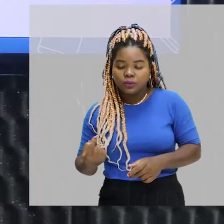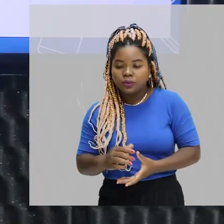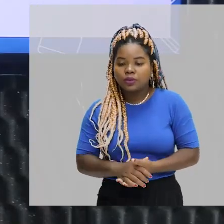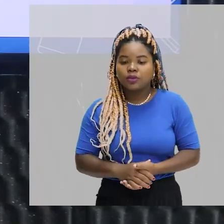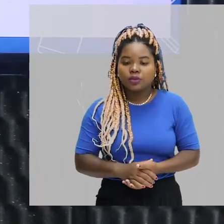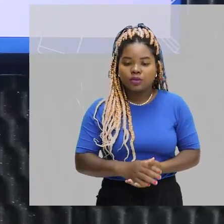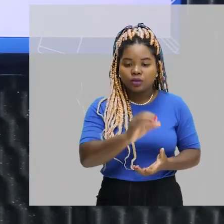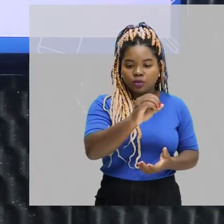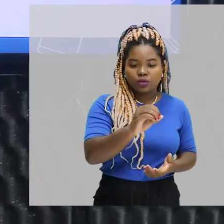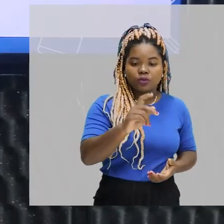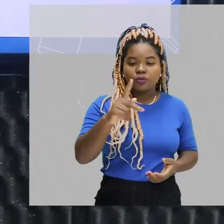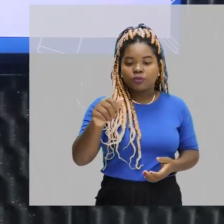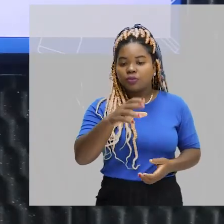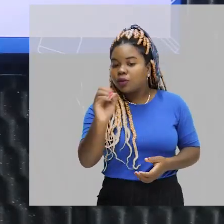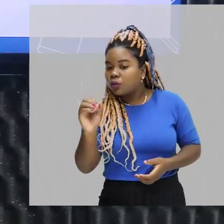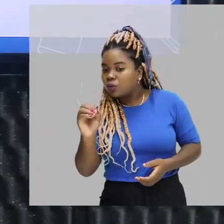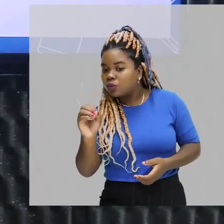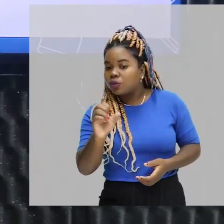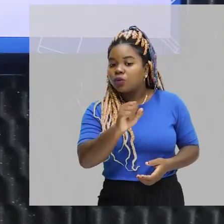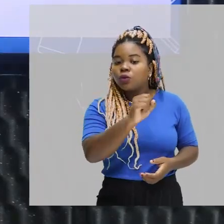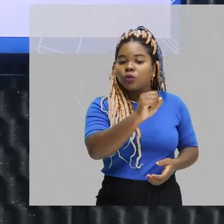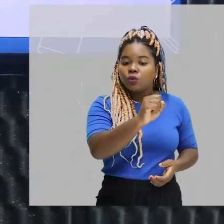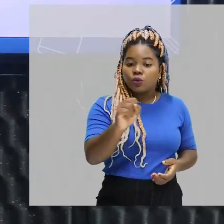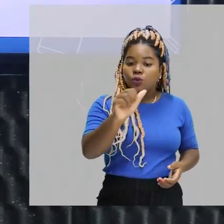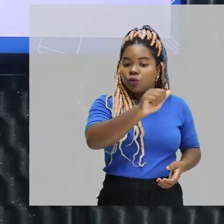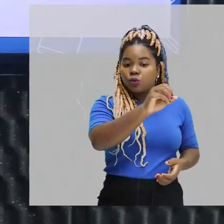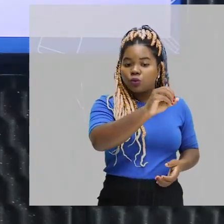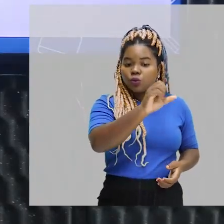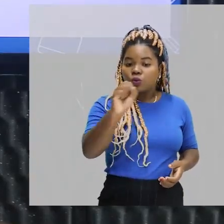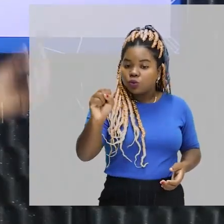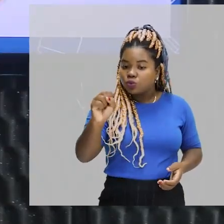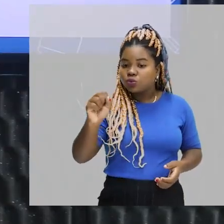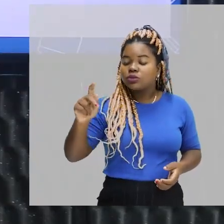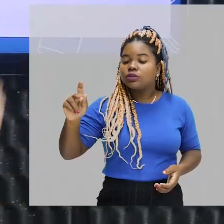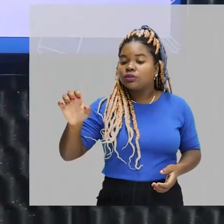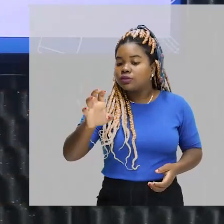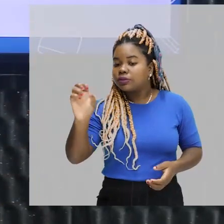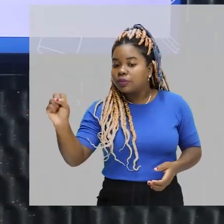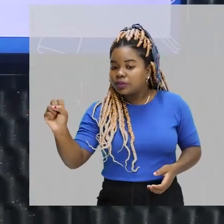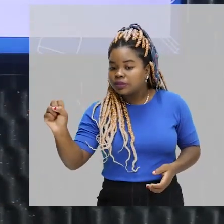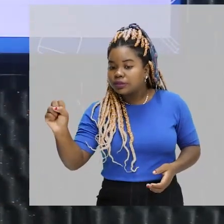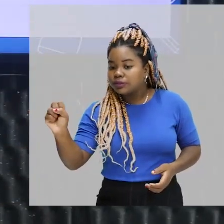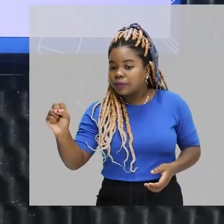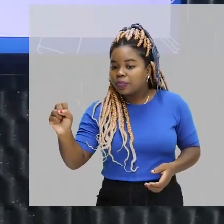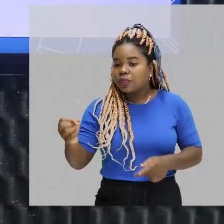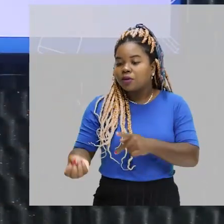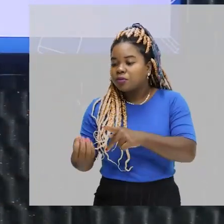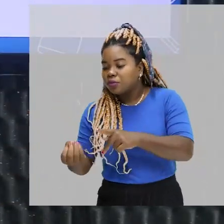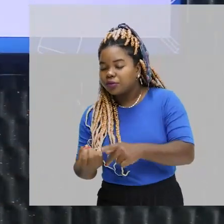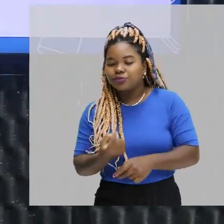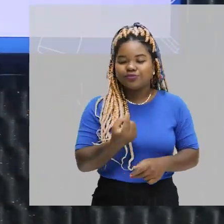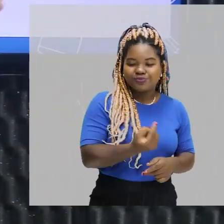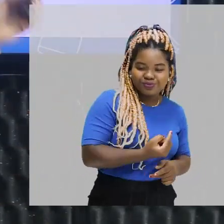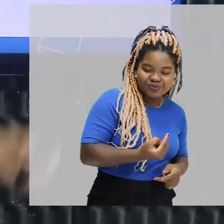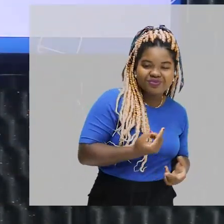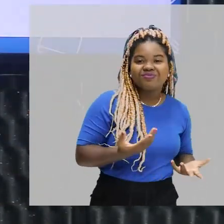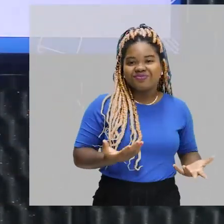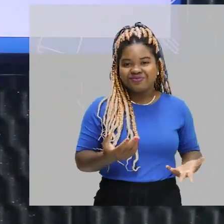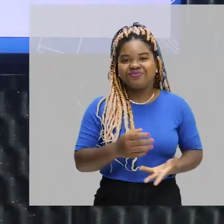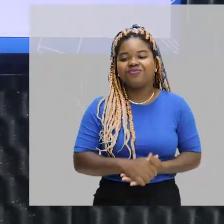os pães, certo? 5 pães, numeral vai concordar também com o